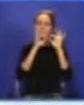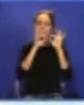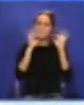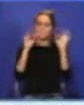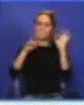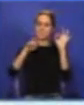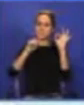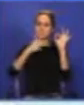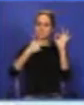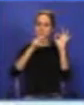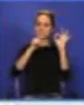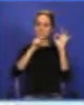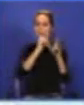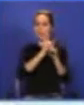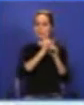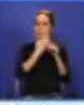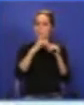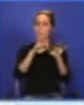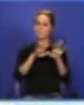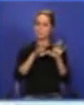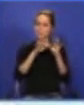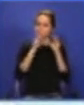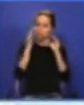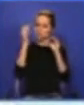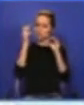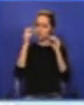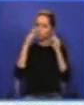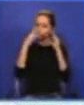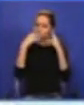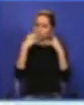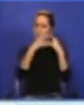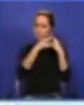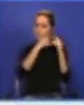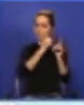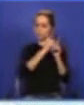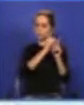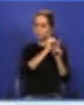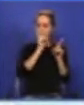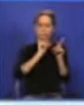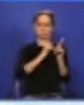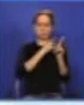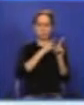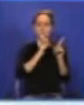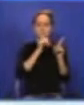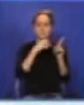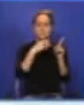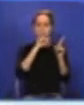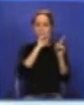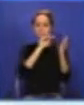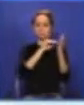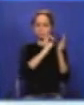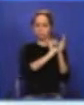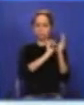sorriso... Mas é mais atenuado. Foi este o que colocou na Ana Sofia? Exatamente, foi esse aparelho que colocámos na Ana